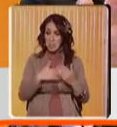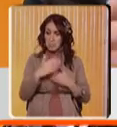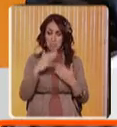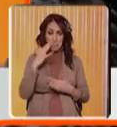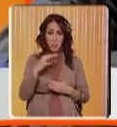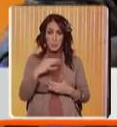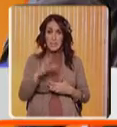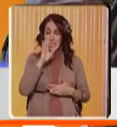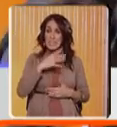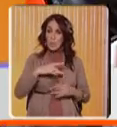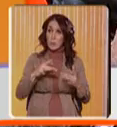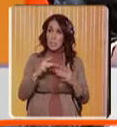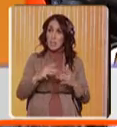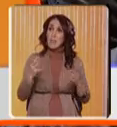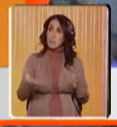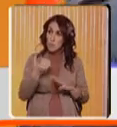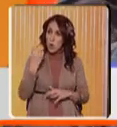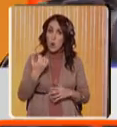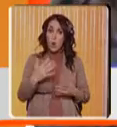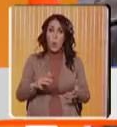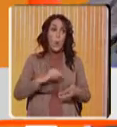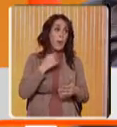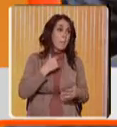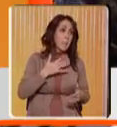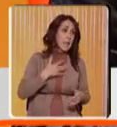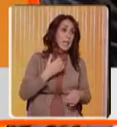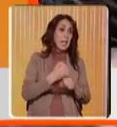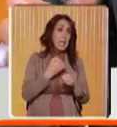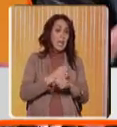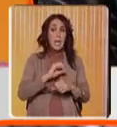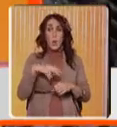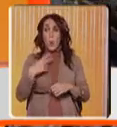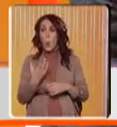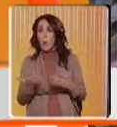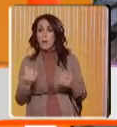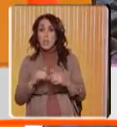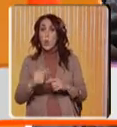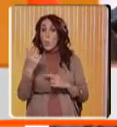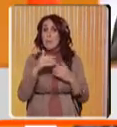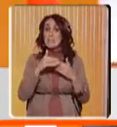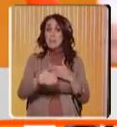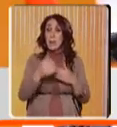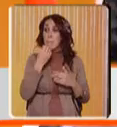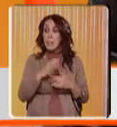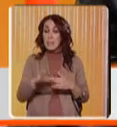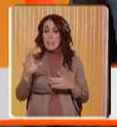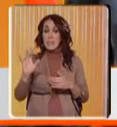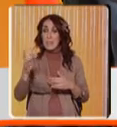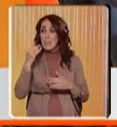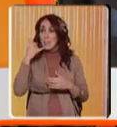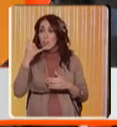decorria, e quando nos queriam contactar, contactávamos, não é? Ou no emprego, ou em casa, e agora não. Eu estive uma semana, perdi o outro, estive uma